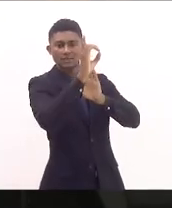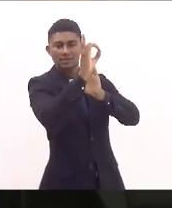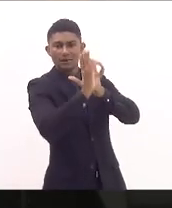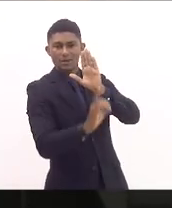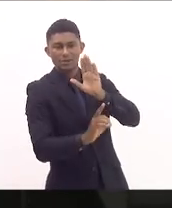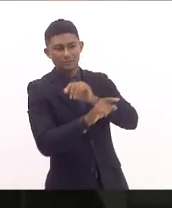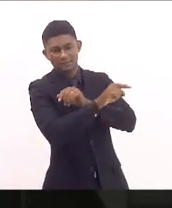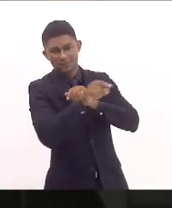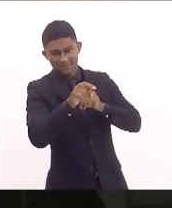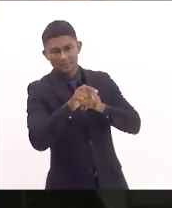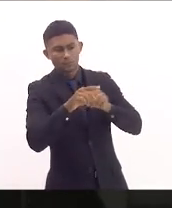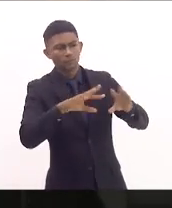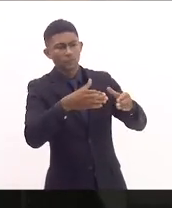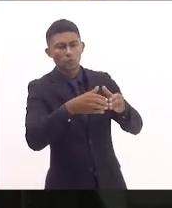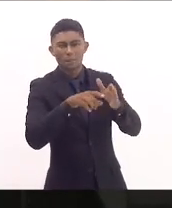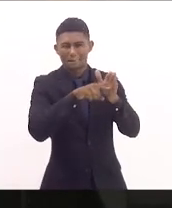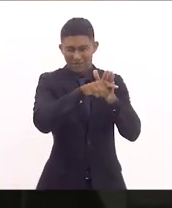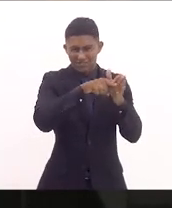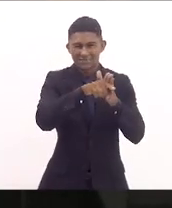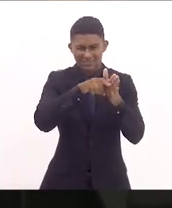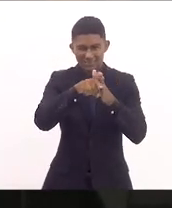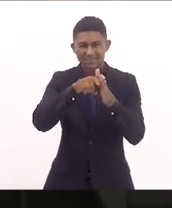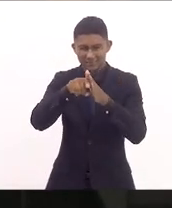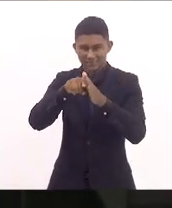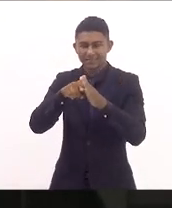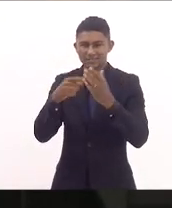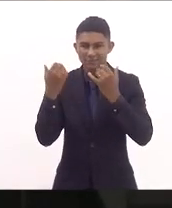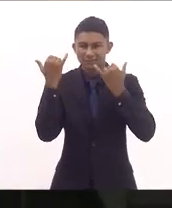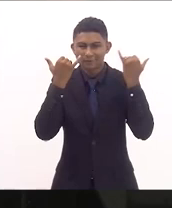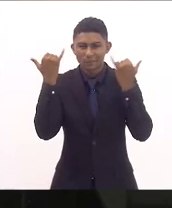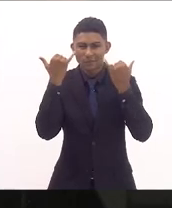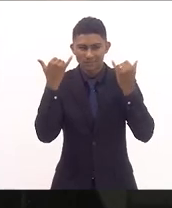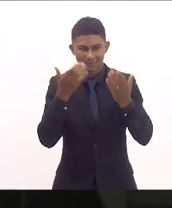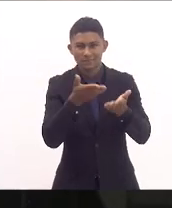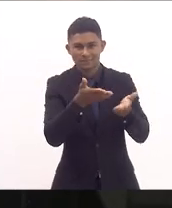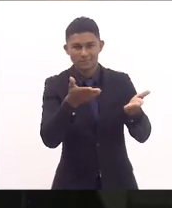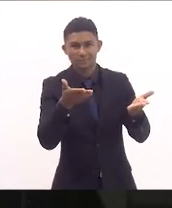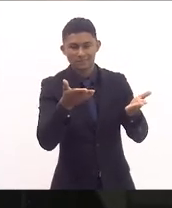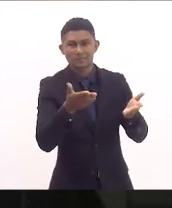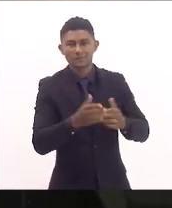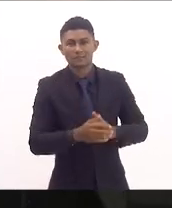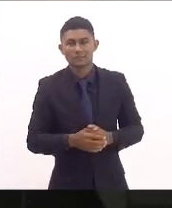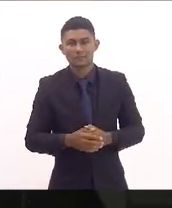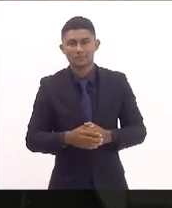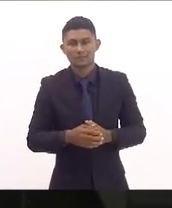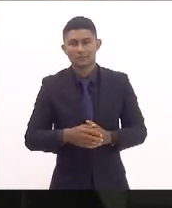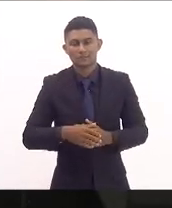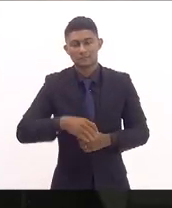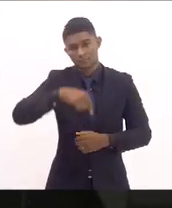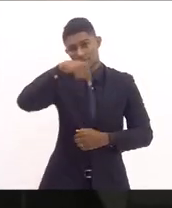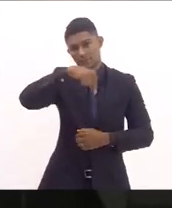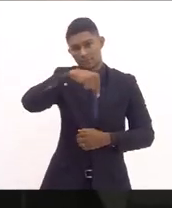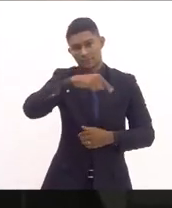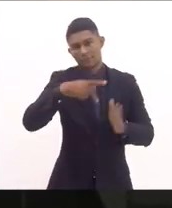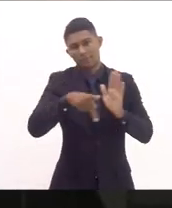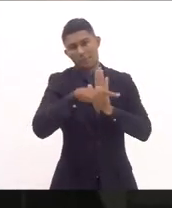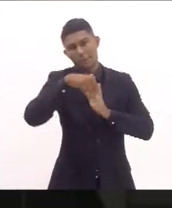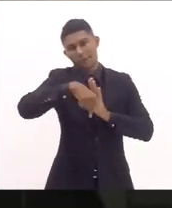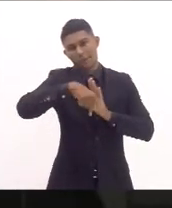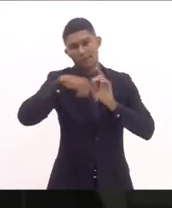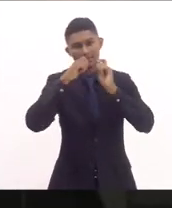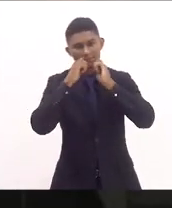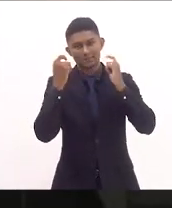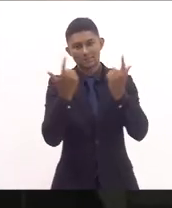estudos pesquisas e informações legislativas da Assembleia